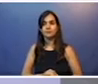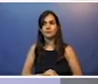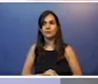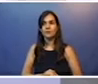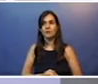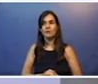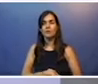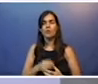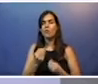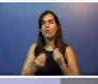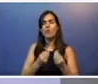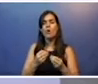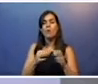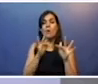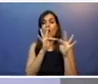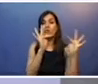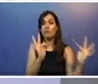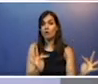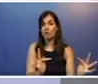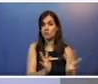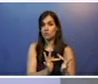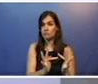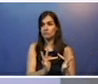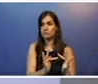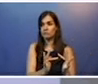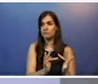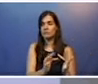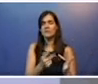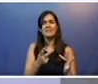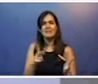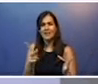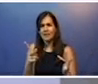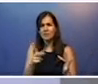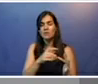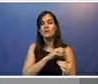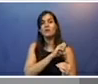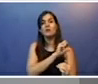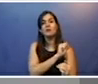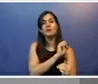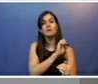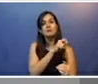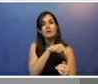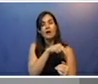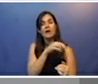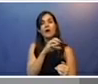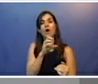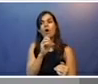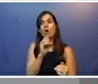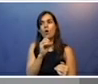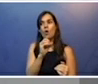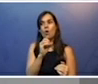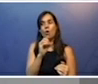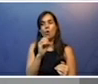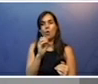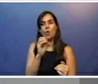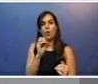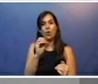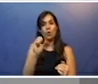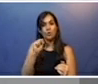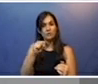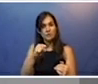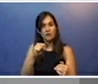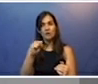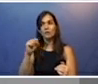Vamos analisar as três fórmulas, né? As três razões, seno, cosseno e tangente. Aqui, o que eu tenho em relação ao alfa? O